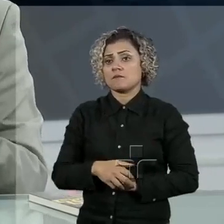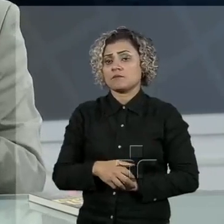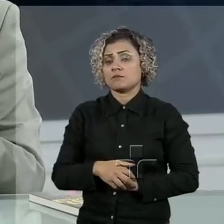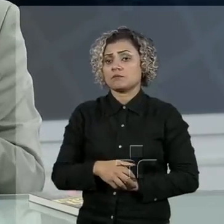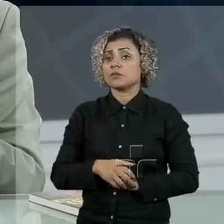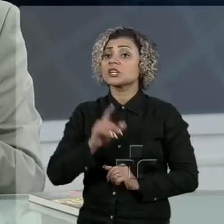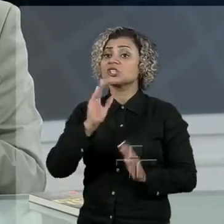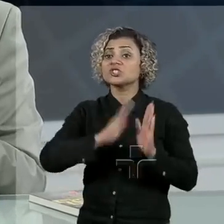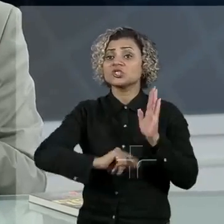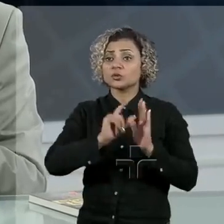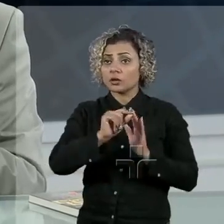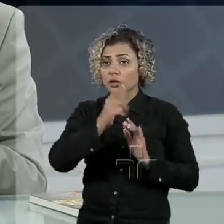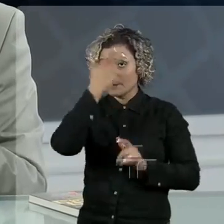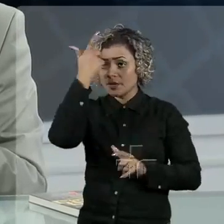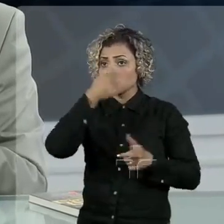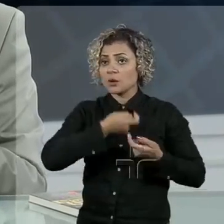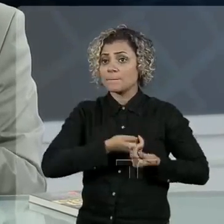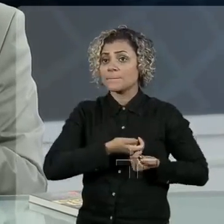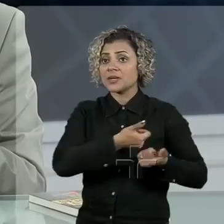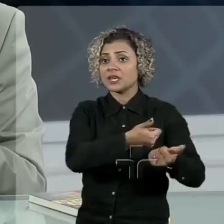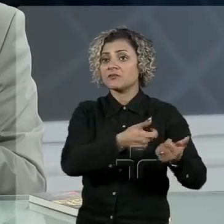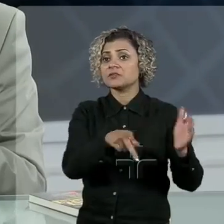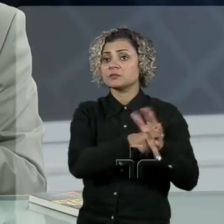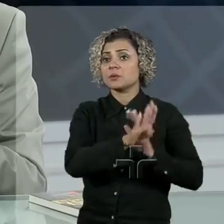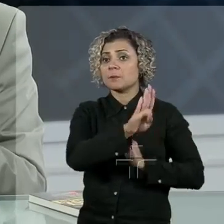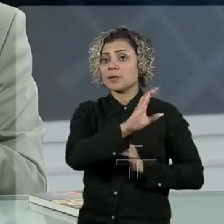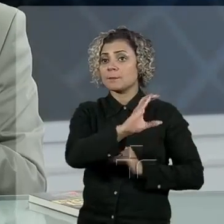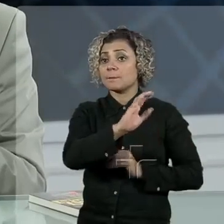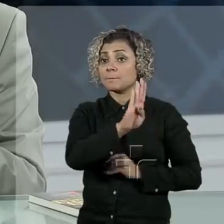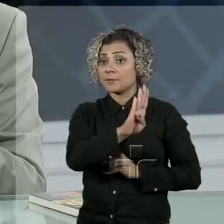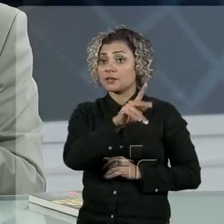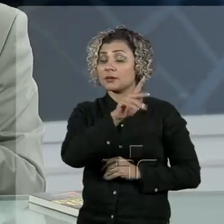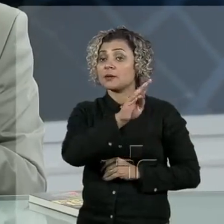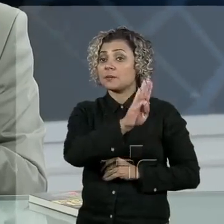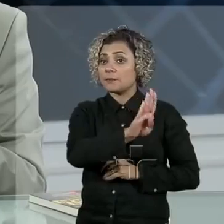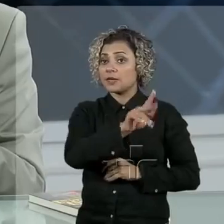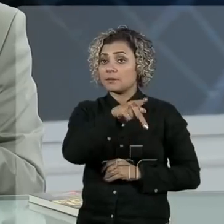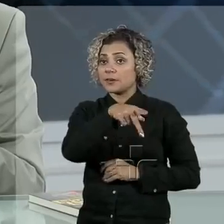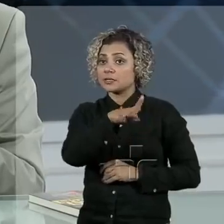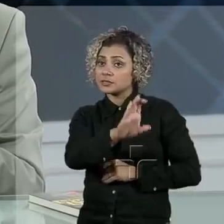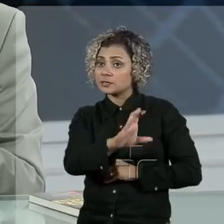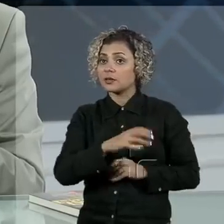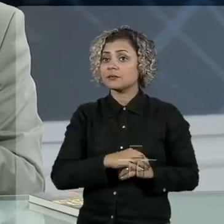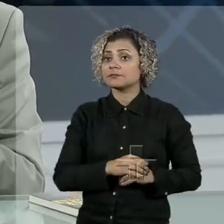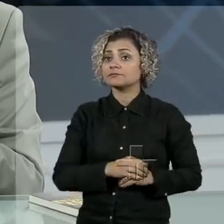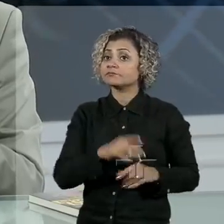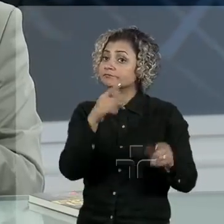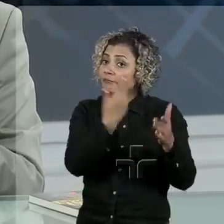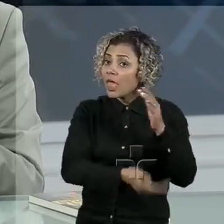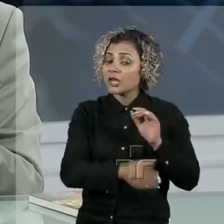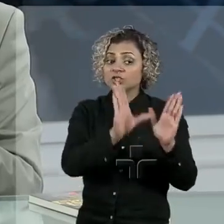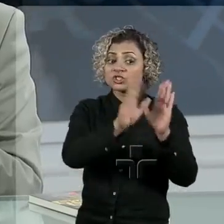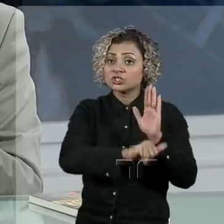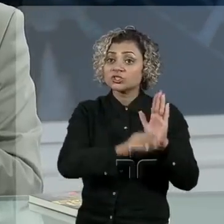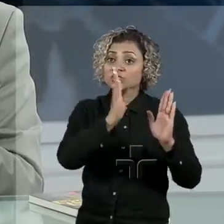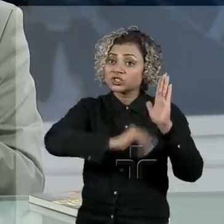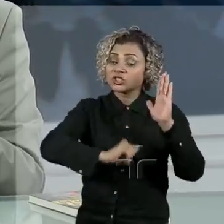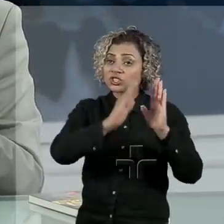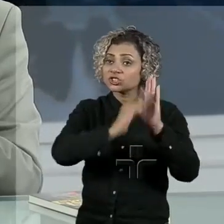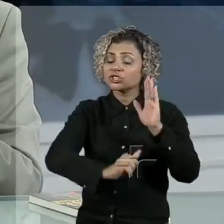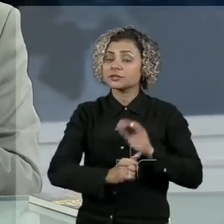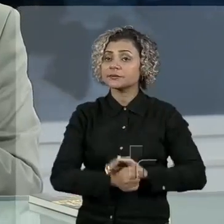tira de quem recebe o benefício de prestação continuada, idosos, pobres, que recebem até o salário mínimo. Ele tira de quem